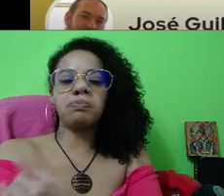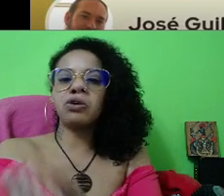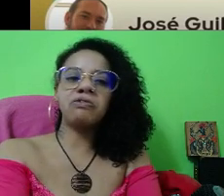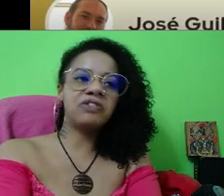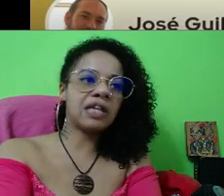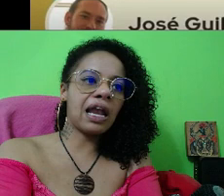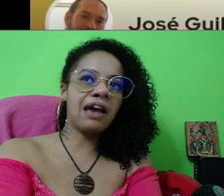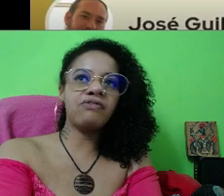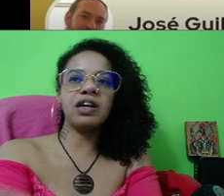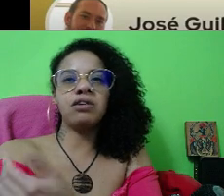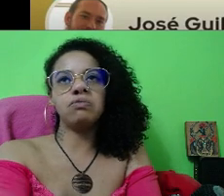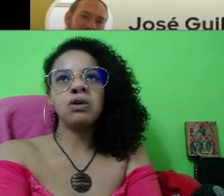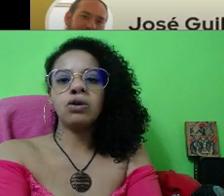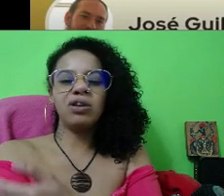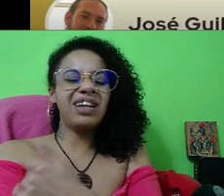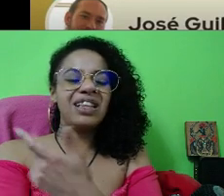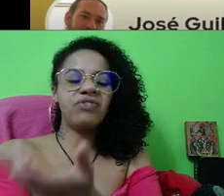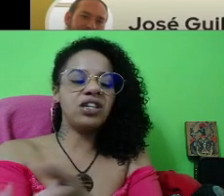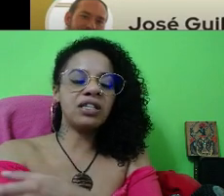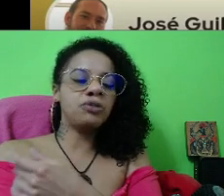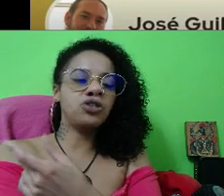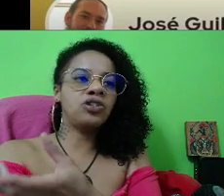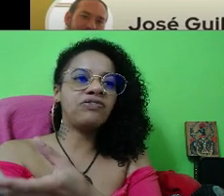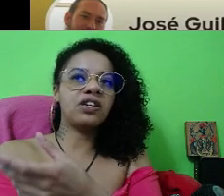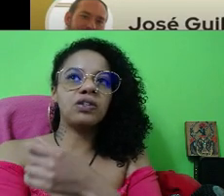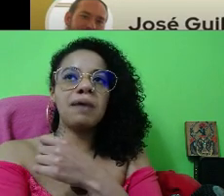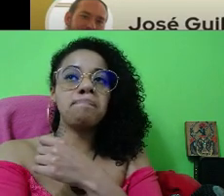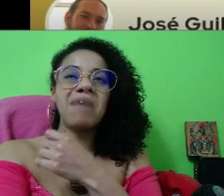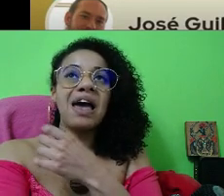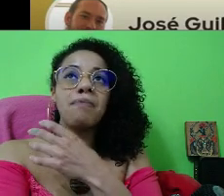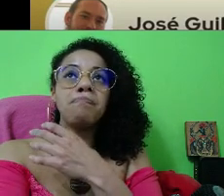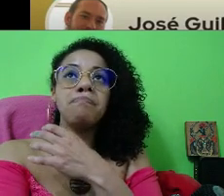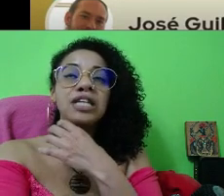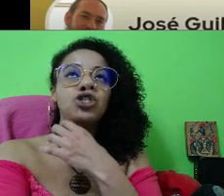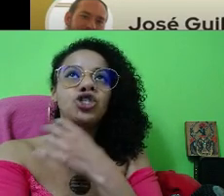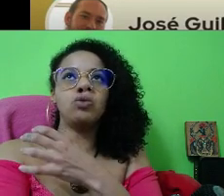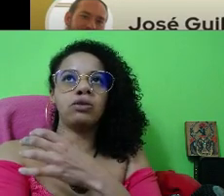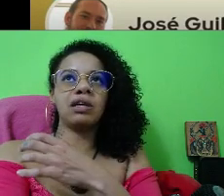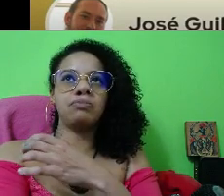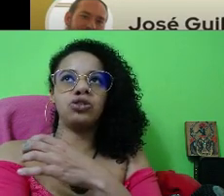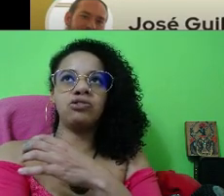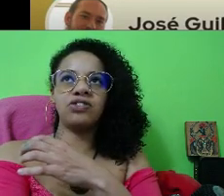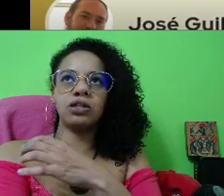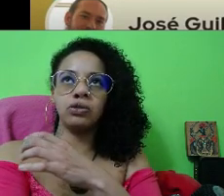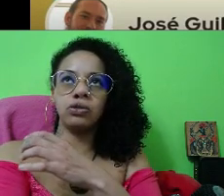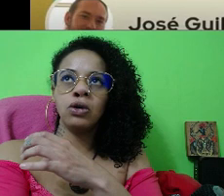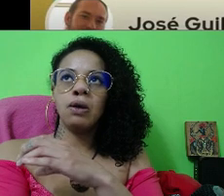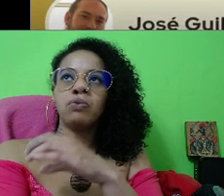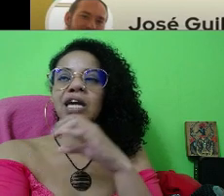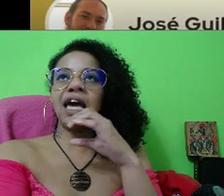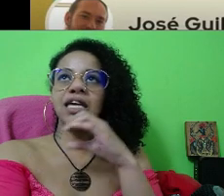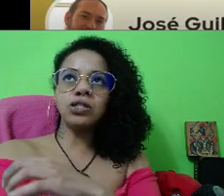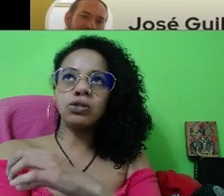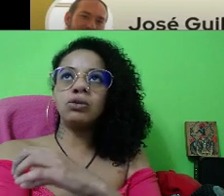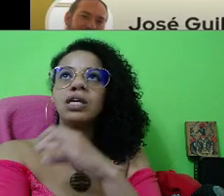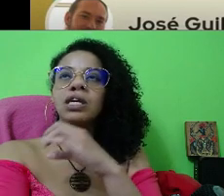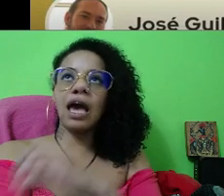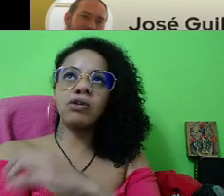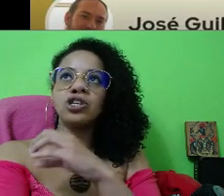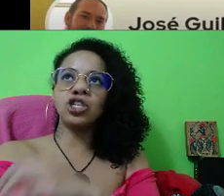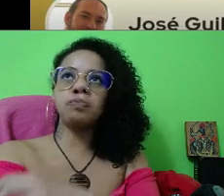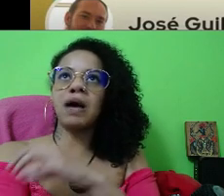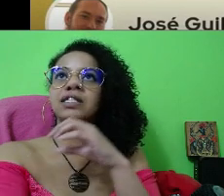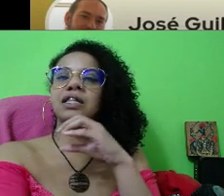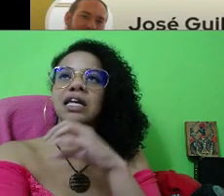numa sexta porque eu não fiz a Live aí eu nem deveria estar me justificando é medíocre tá me justificando porque é isso